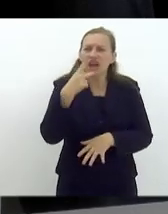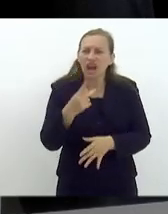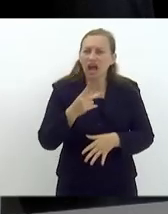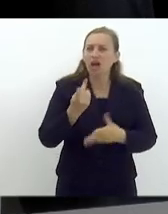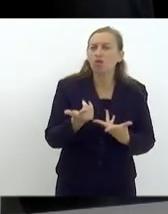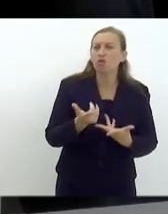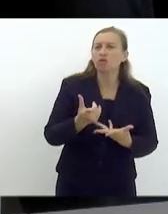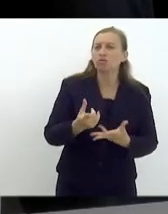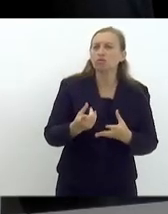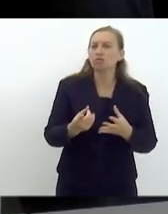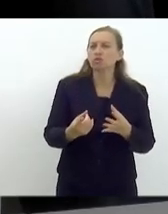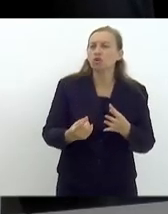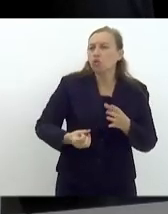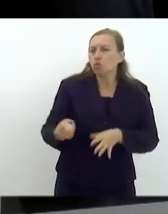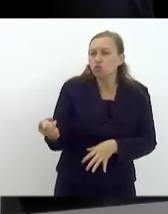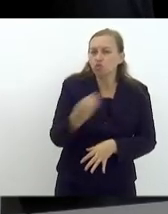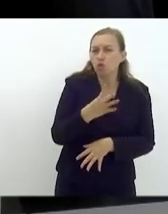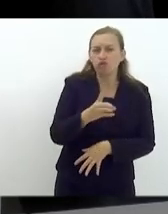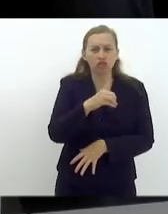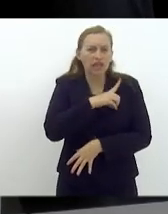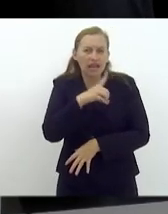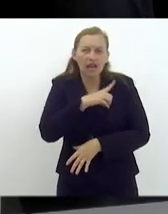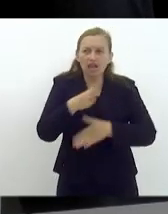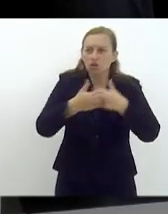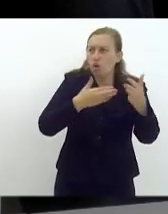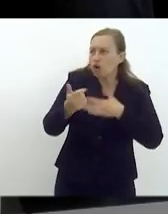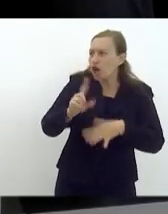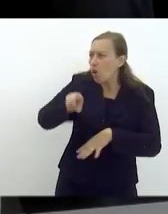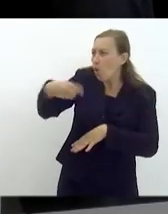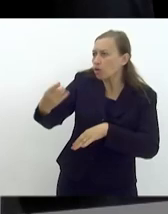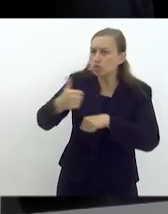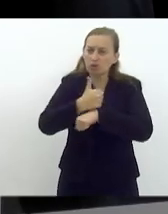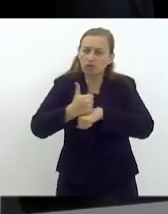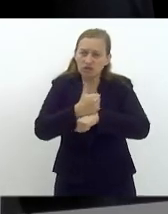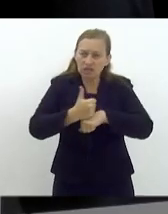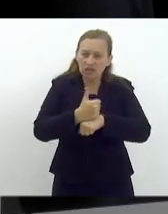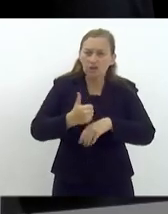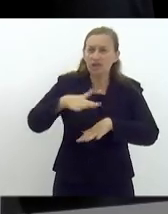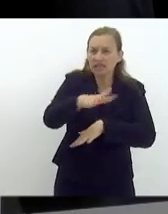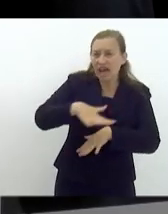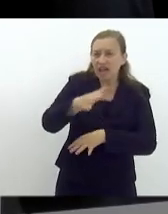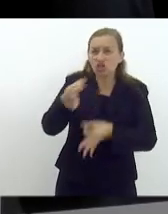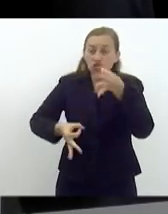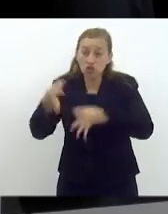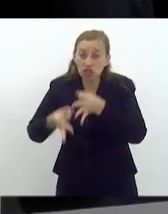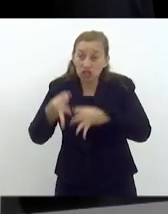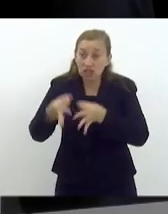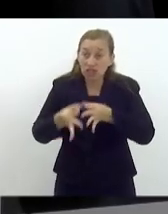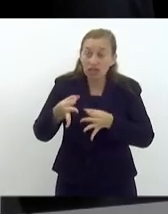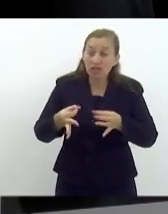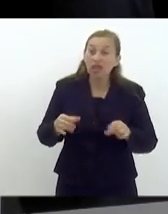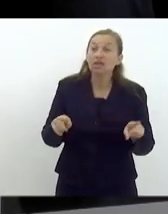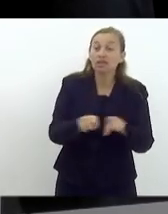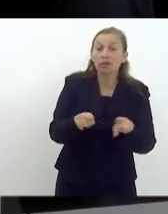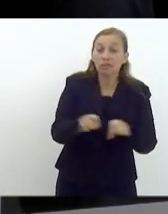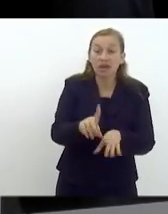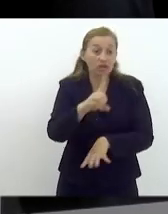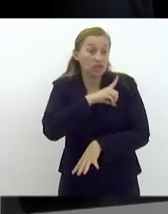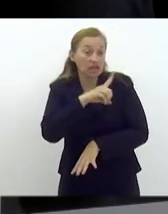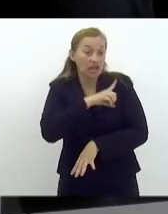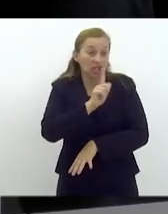nasce um delegado né e qualquer outro muitos dos profissionais da área jurídica né mas quando nasce um delegado nasce também um gestor